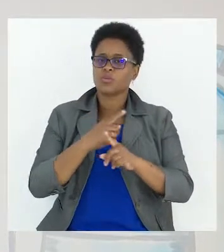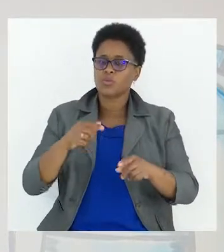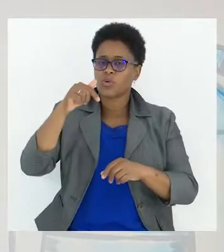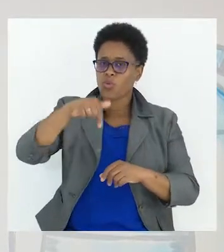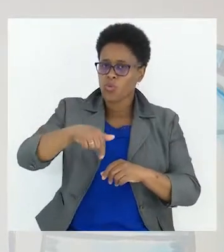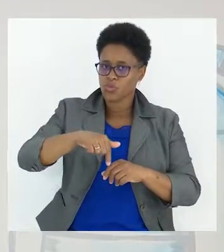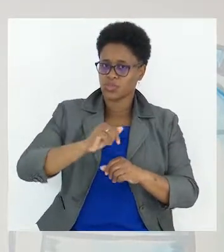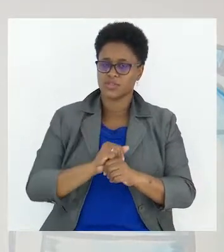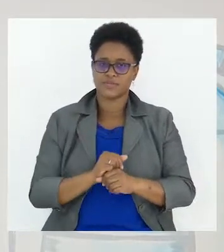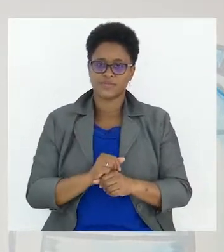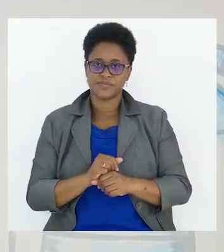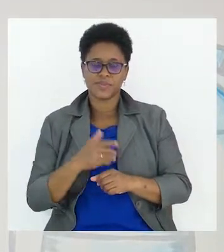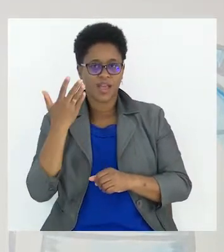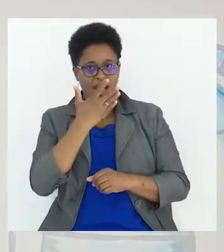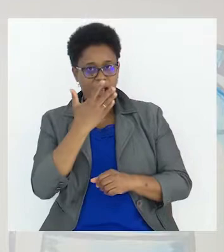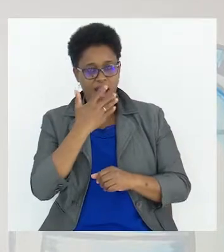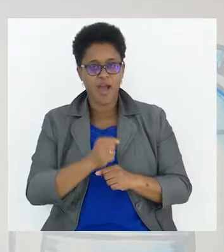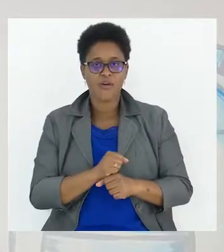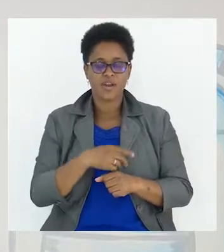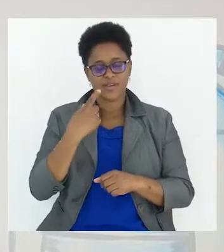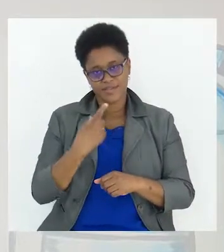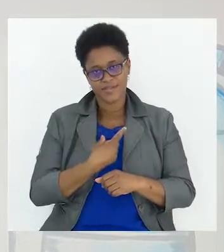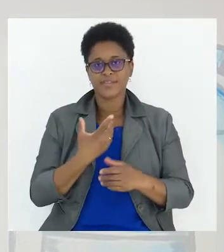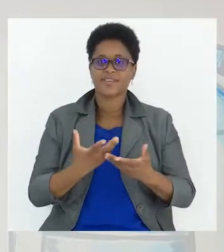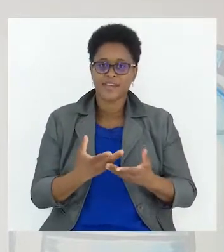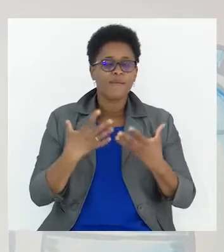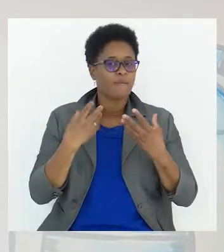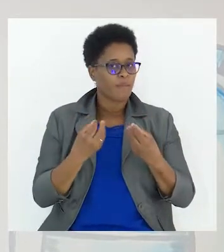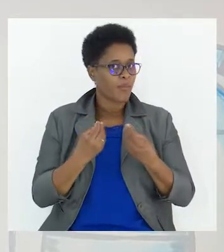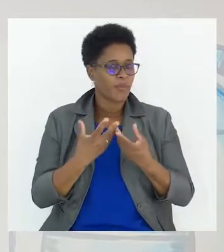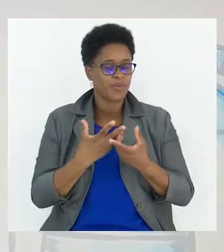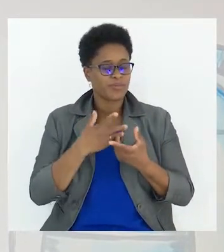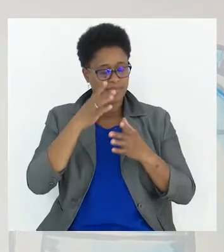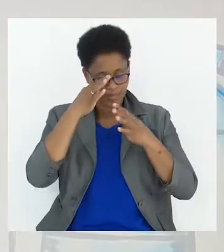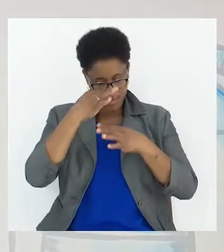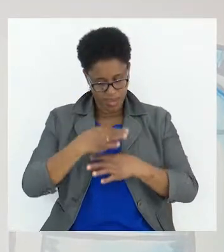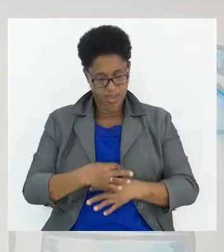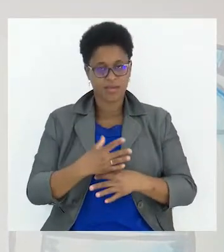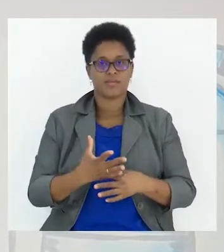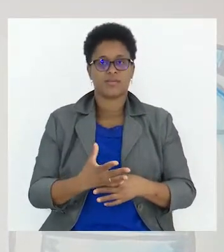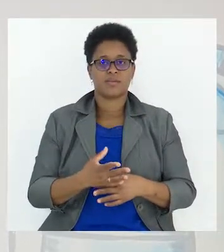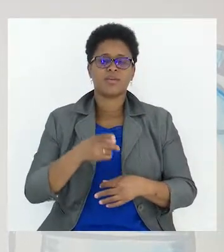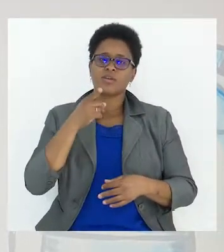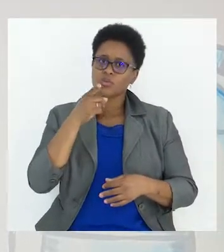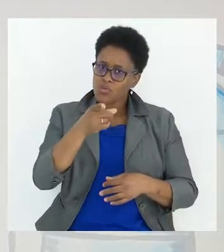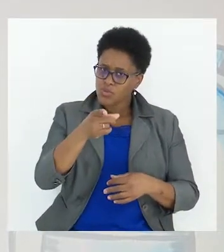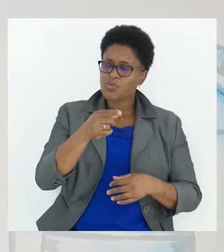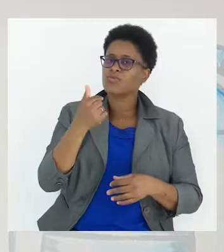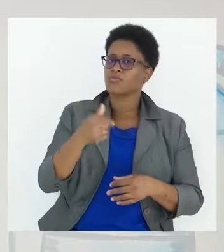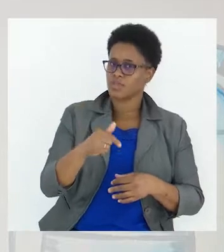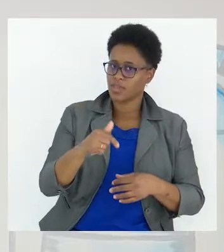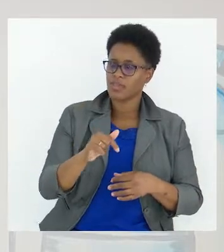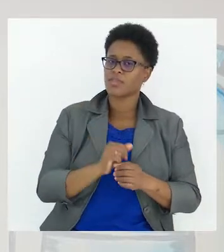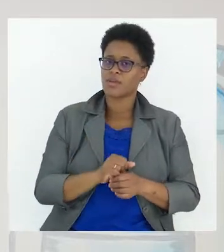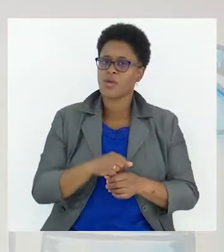hoje a aula vai ser de muito discernimento e tu vais ter,